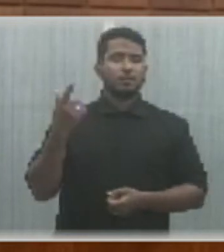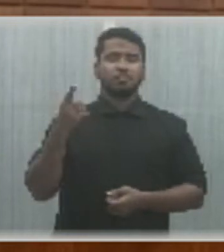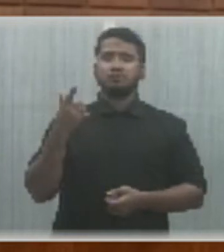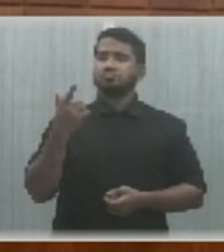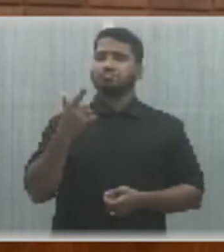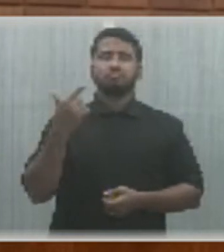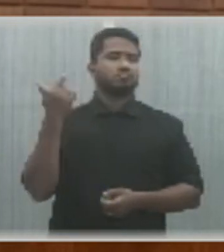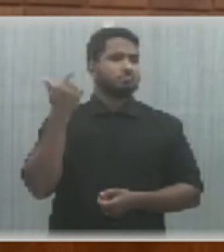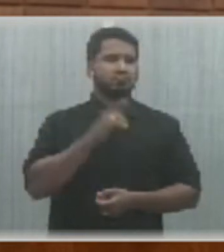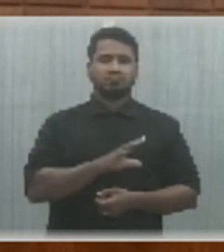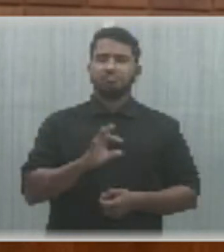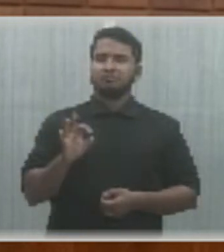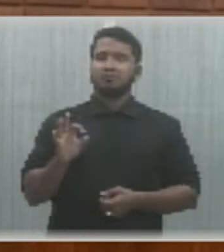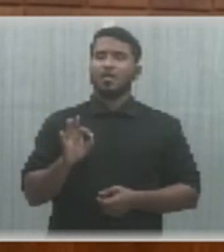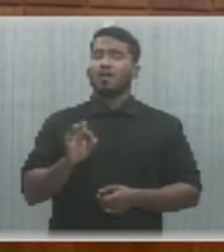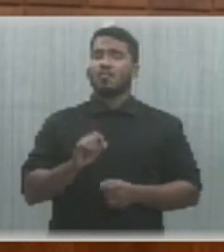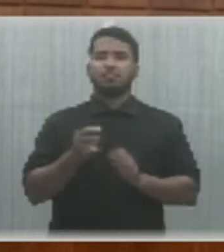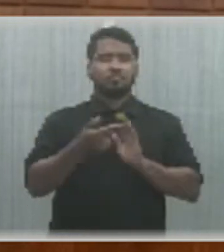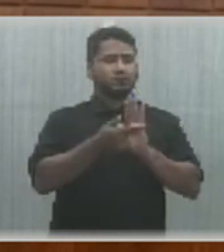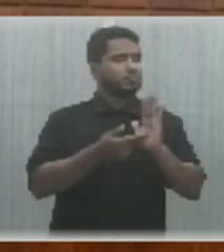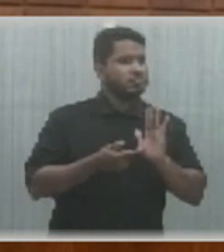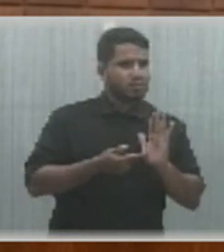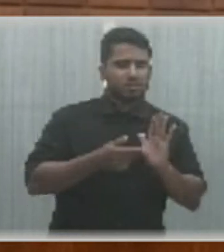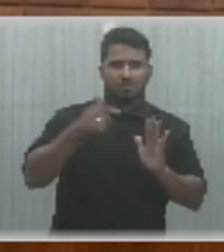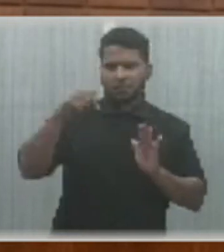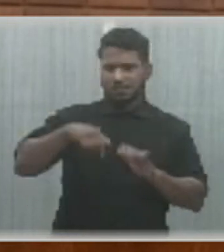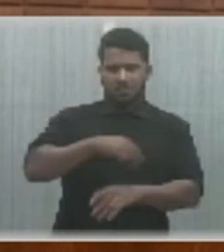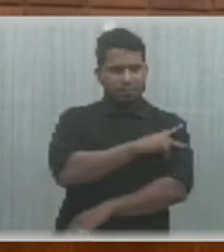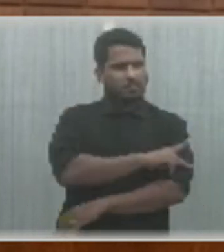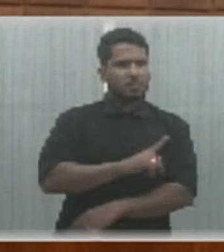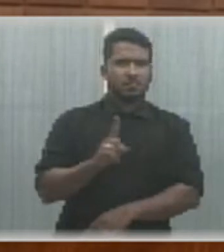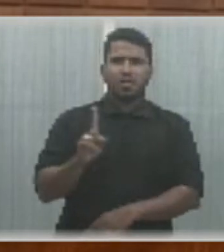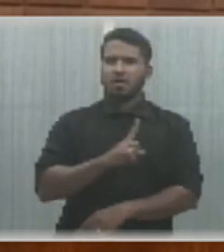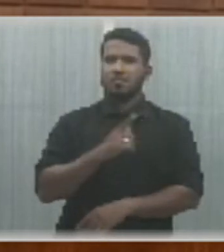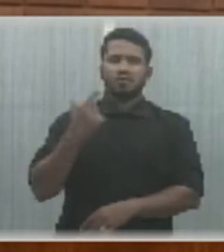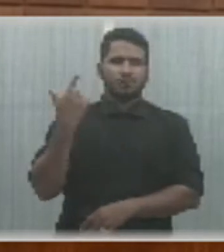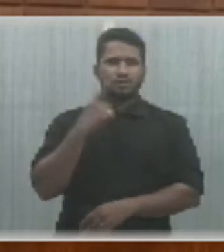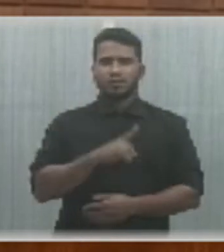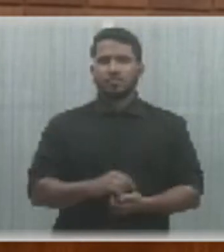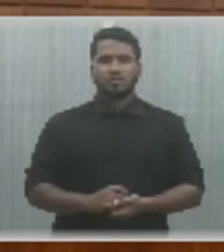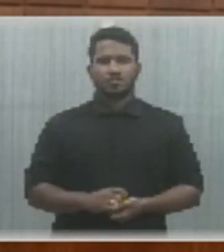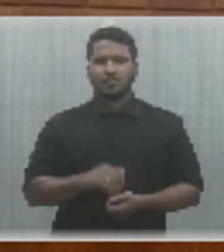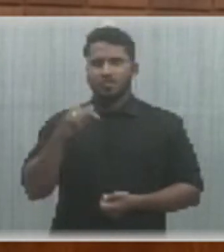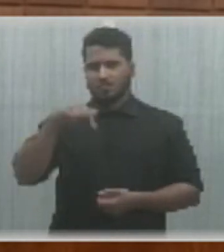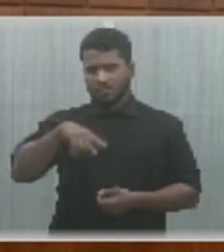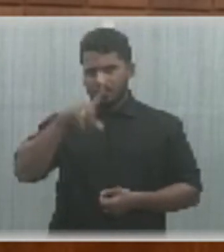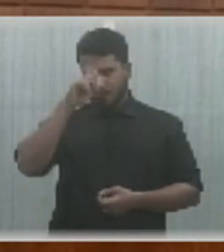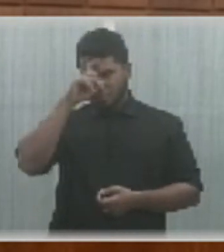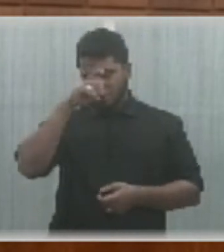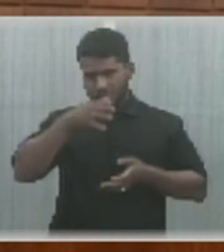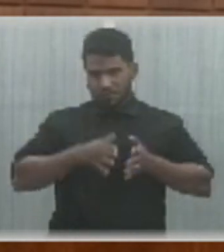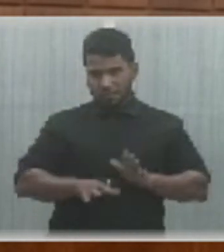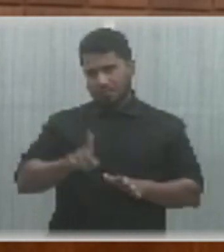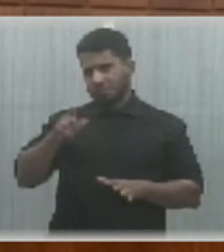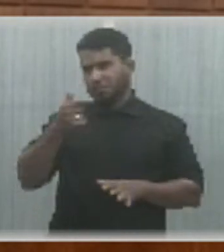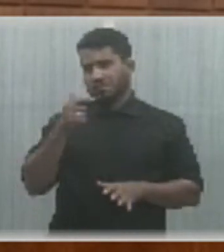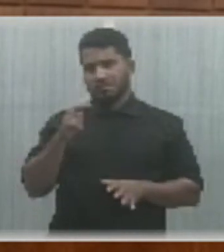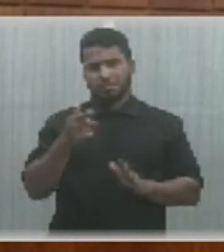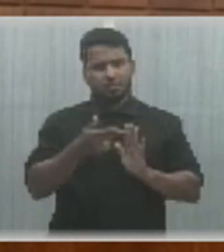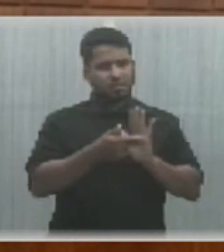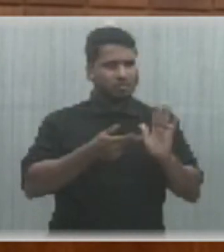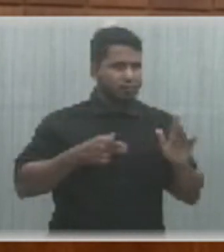fazer o procedimento cirúrgico aqui no Piauí, aqui na maternidade Dona Evangelina Rosa, aqui